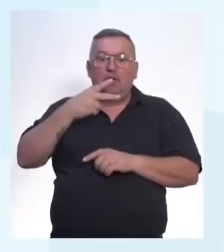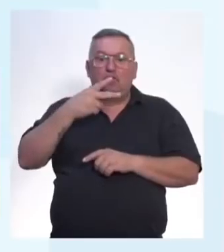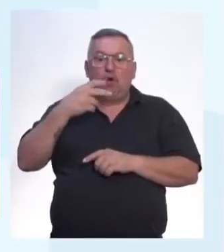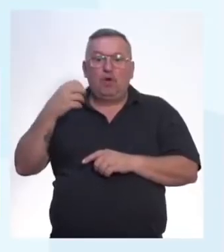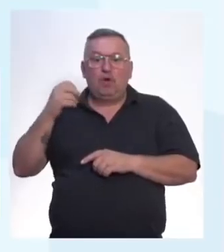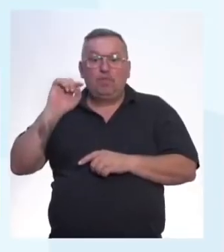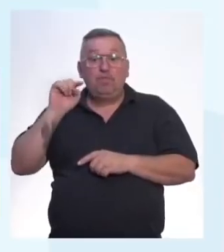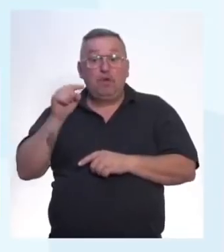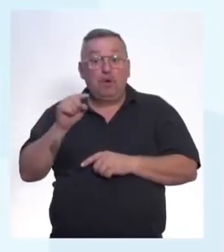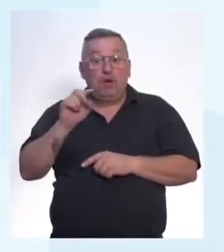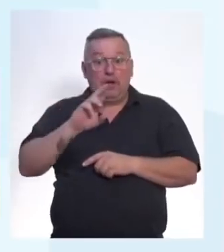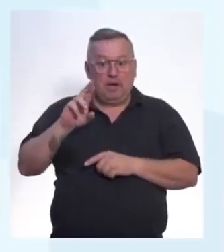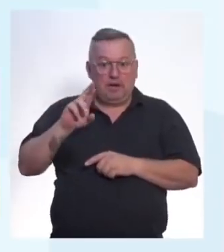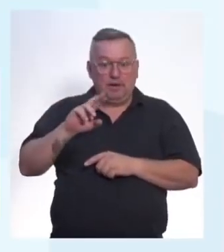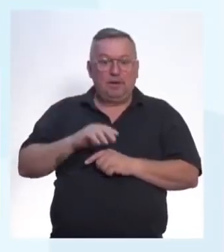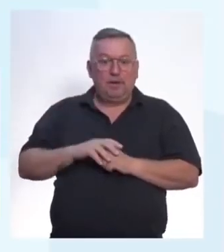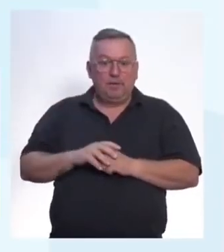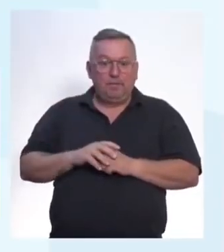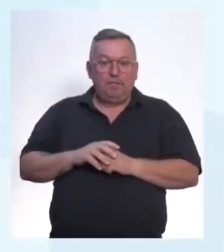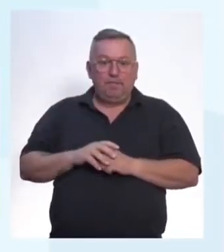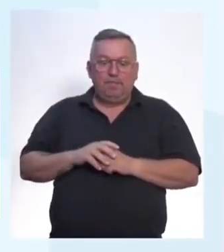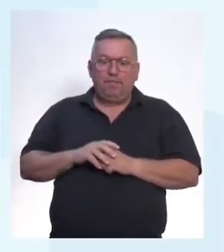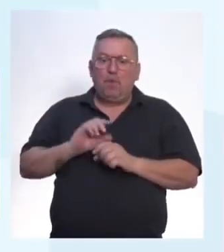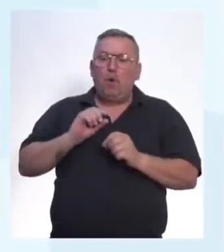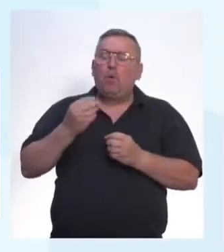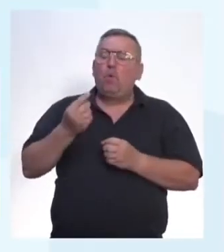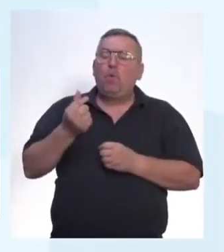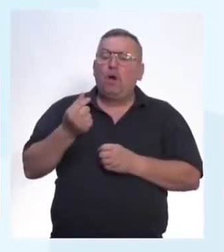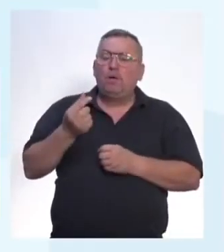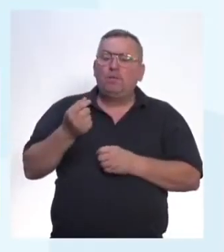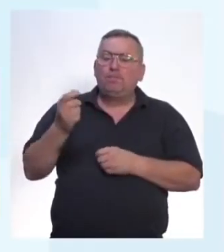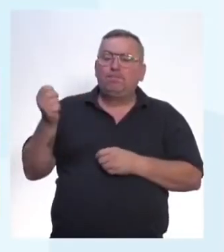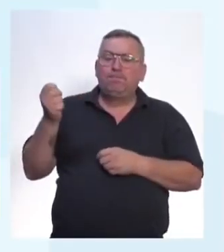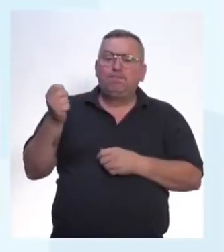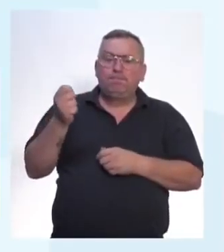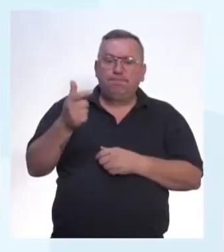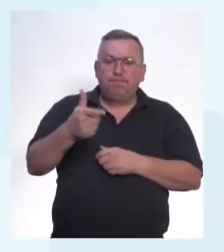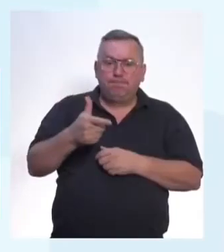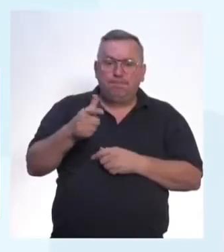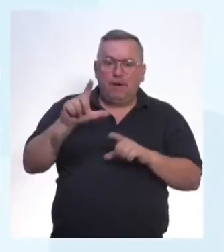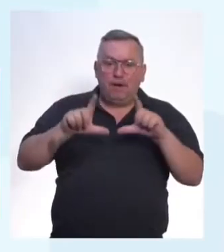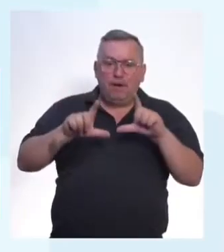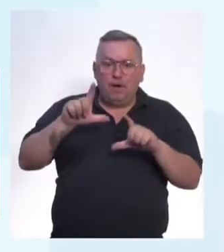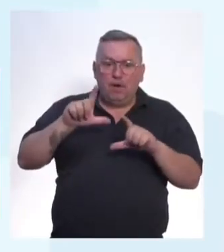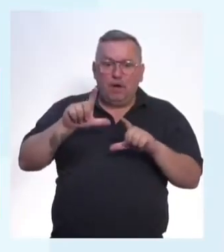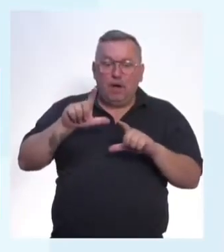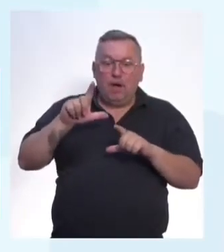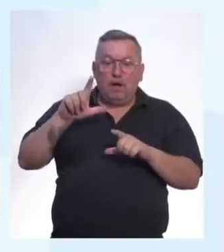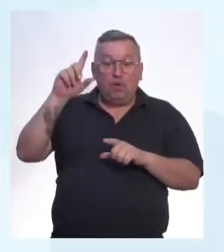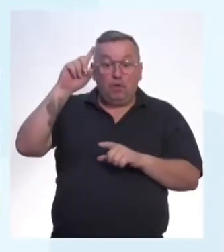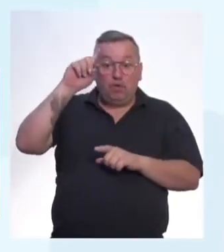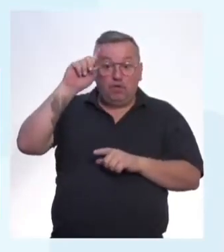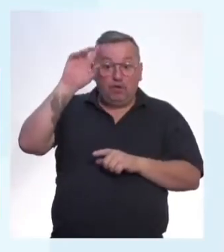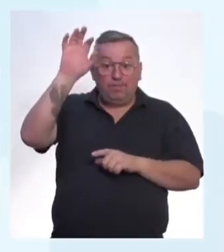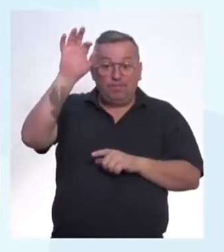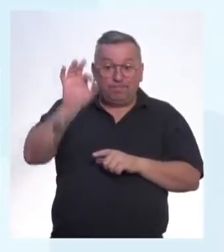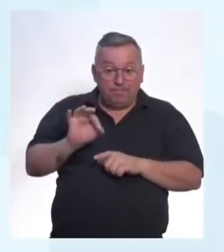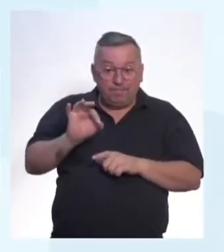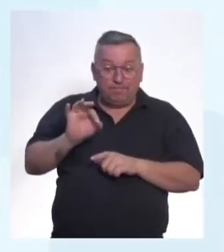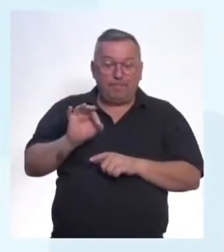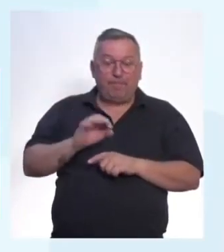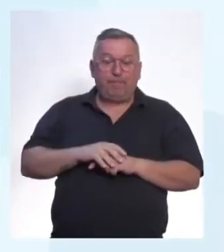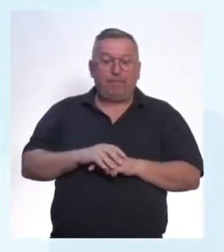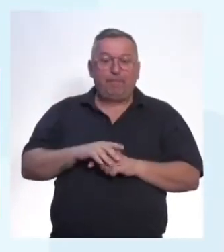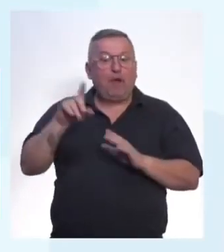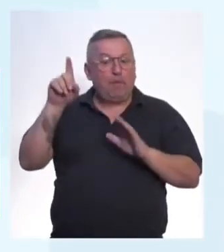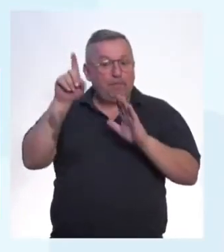custava R$2.000. Quanto ele pagará pela TV se comprá-la no dia da